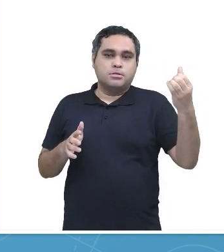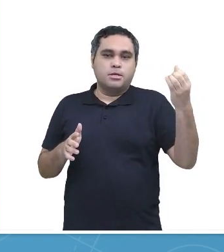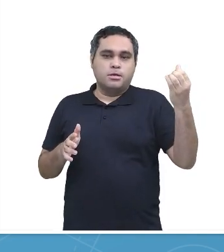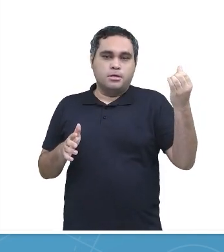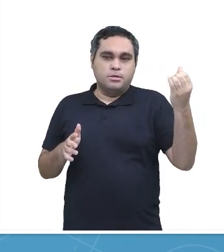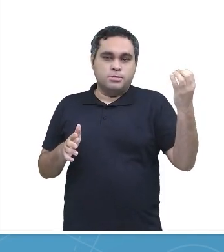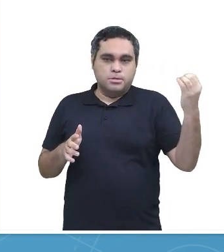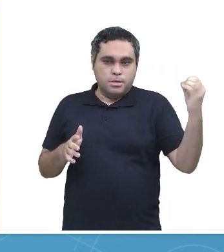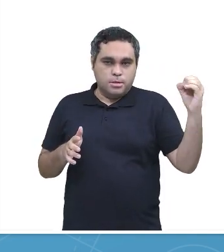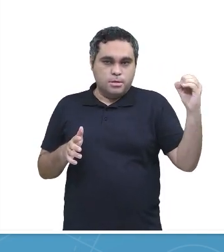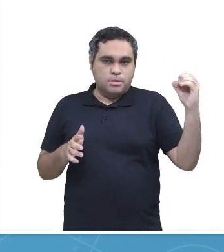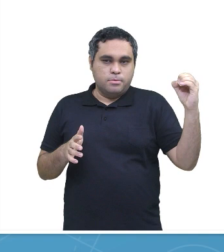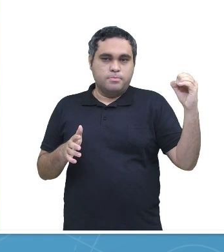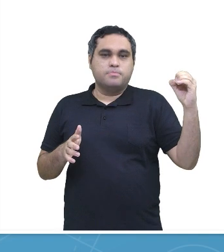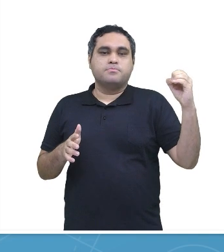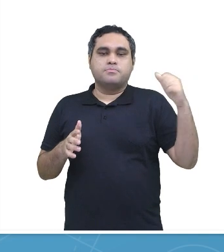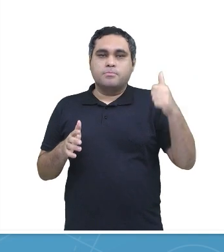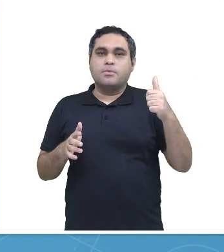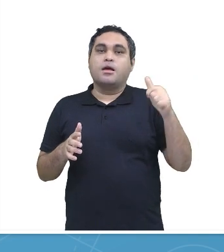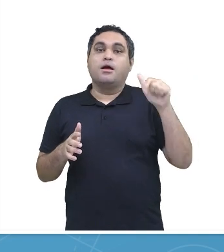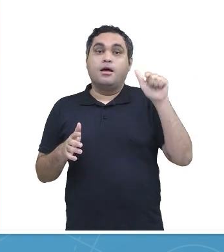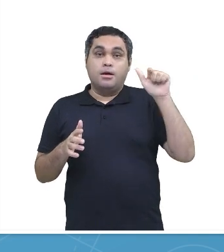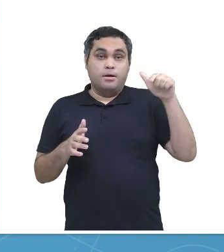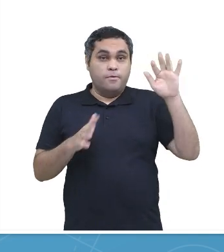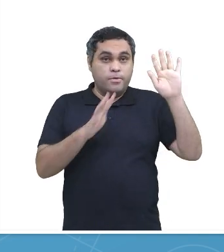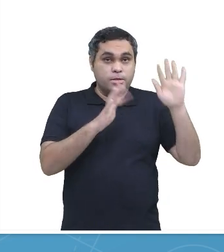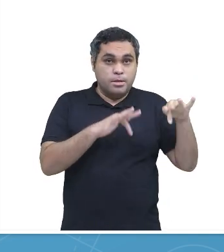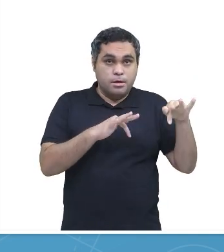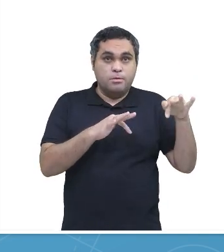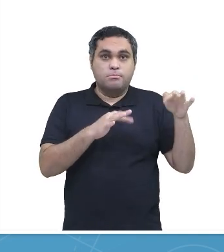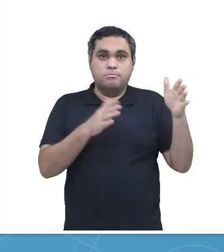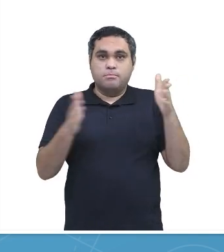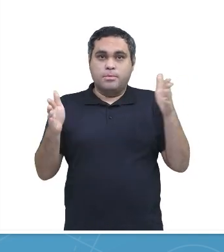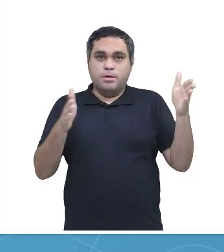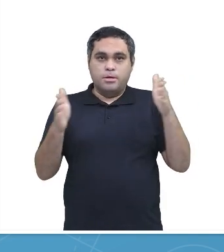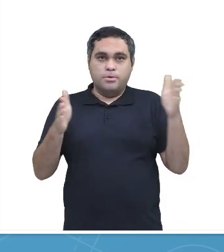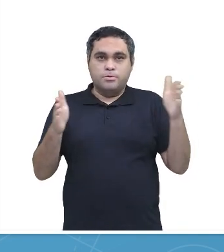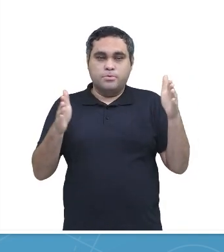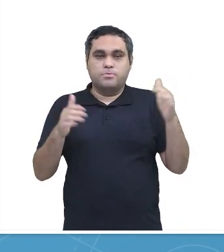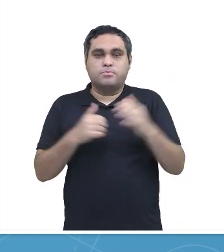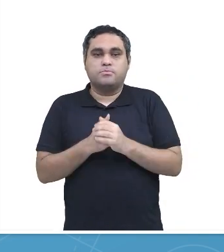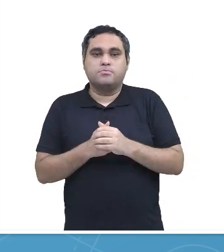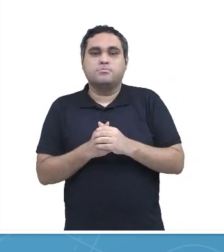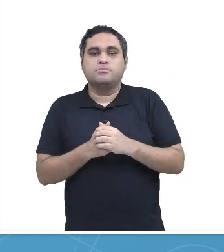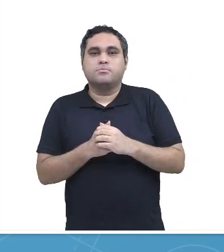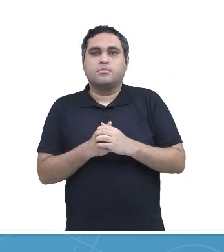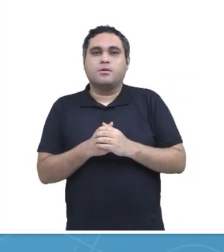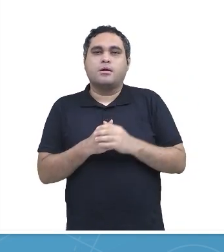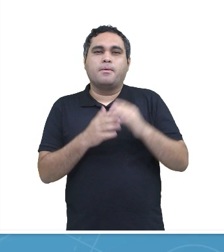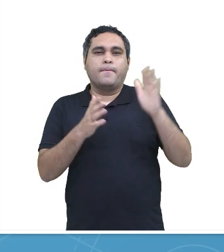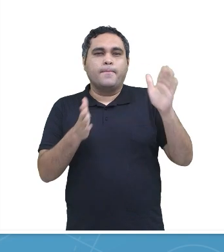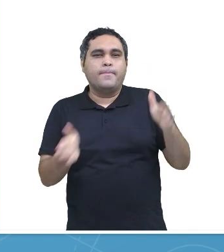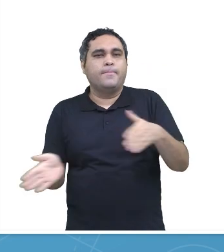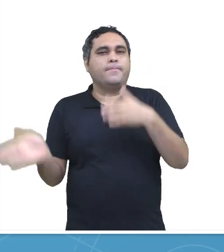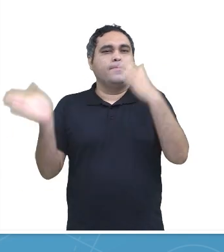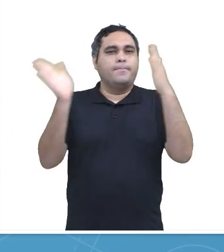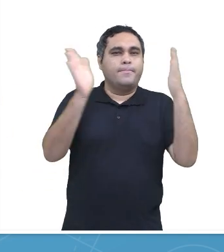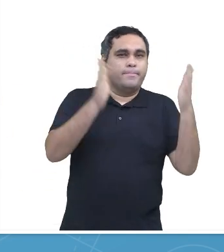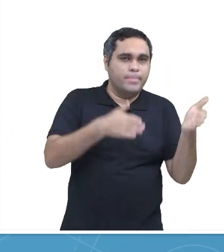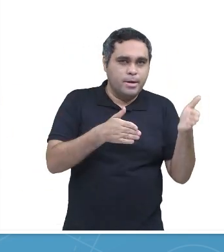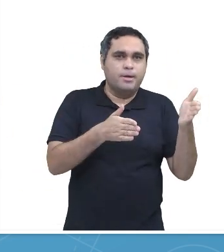fase do adulto, onde ele está já beirando a fase, então, nova, que é a fase da